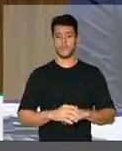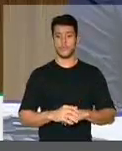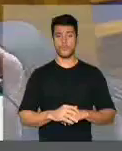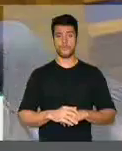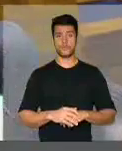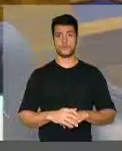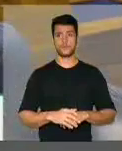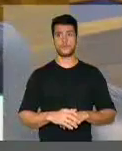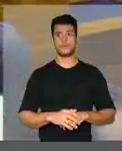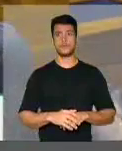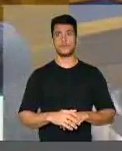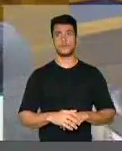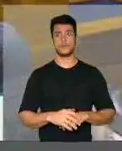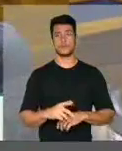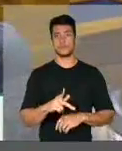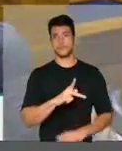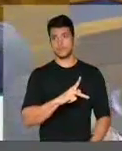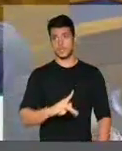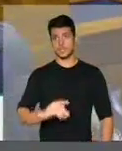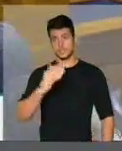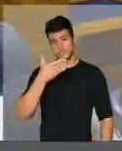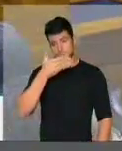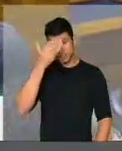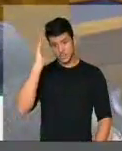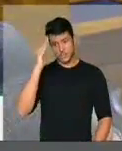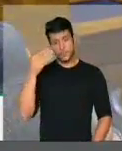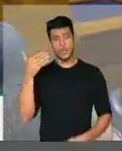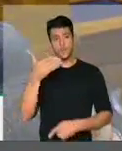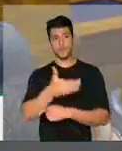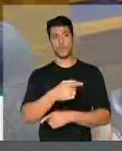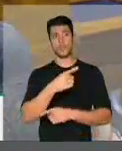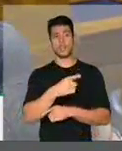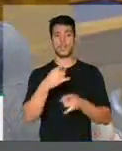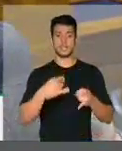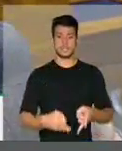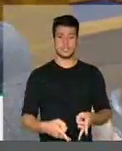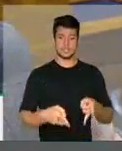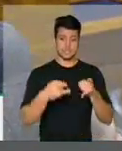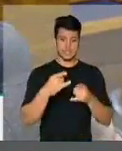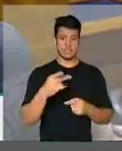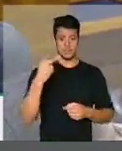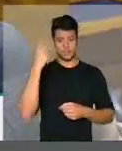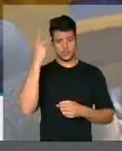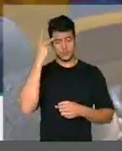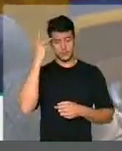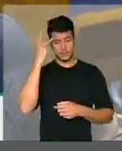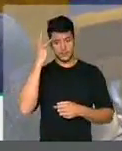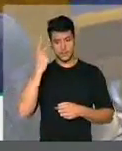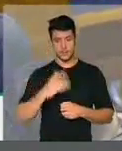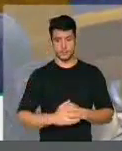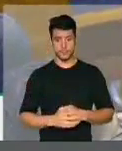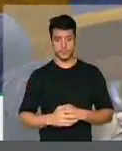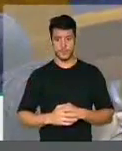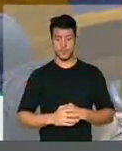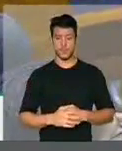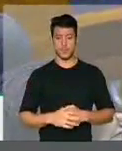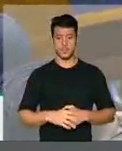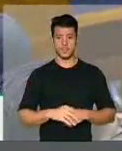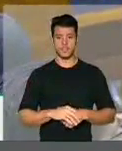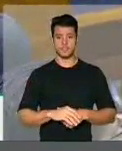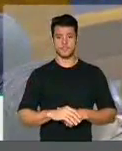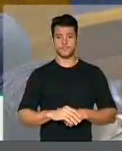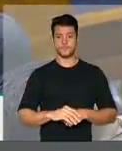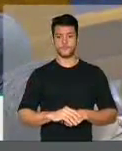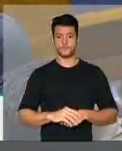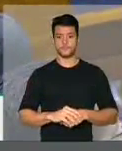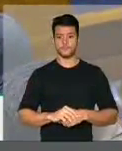ontem o presidente Michel Temer no acidente ocorrido no estado de São Paulo, na capital, no